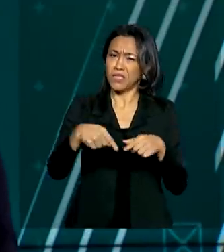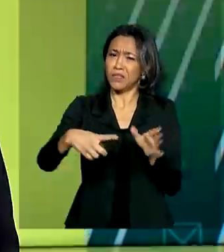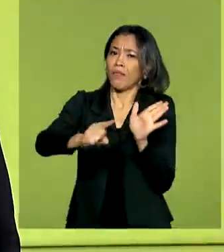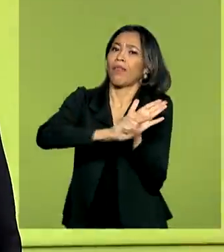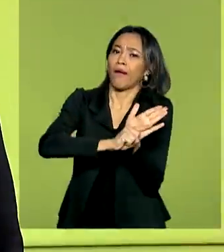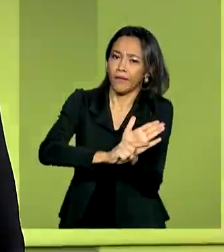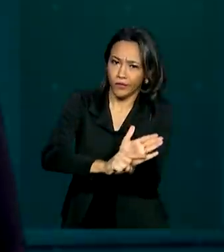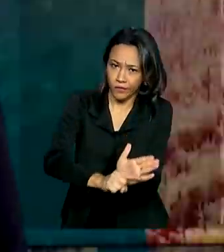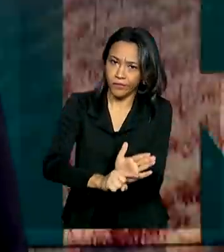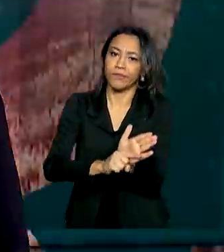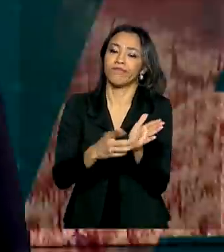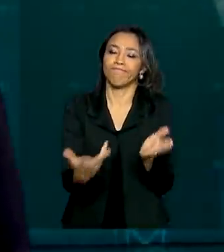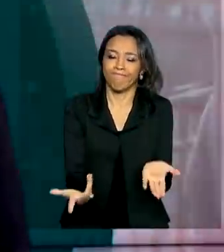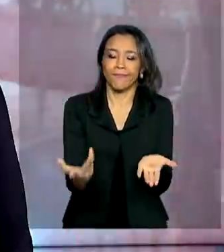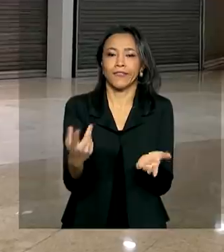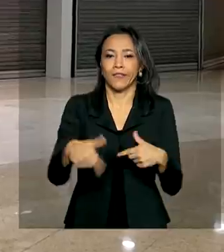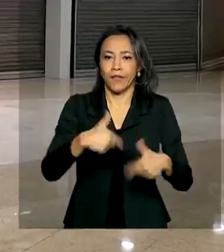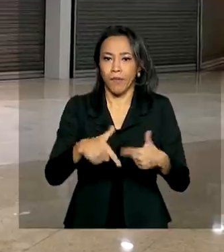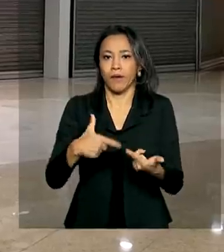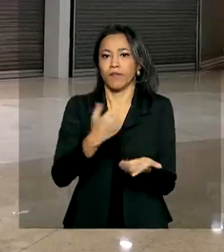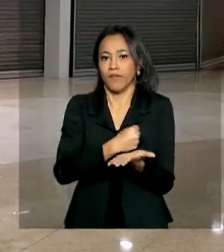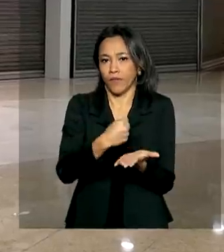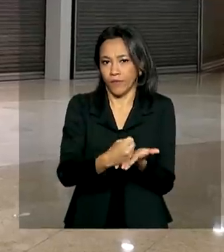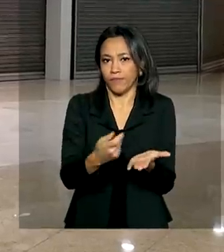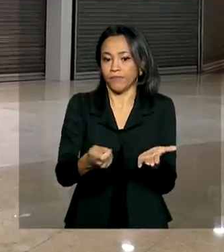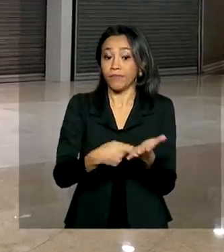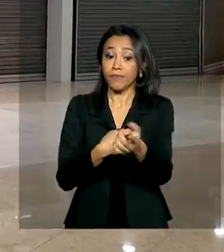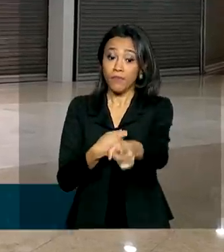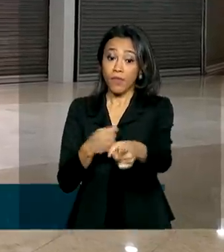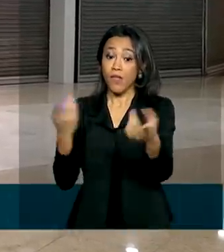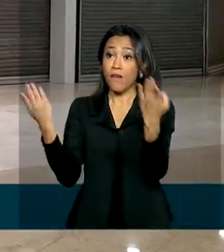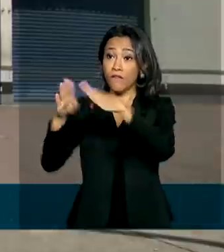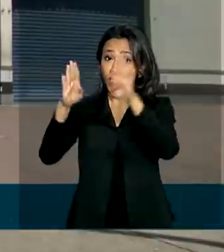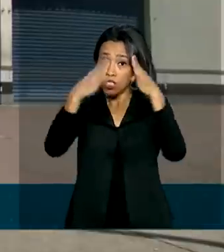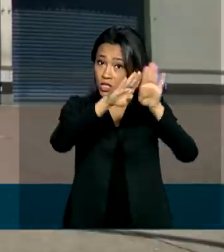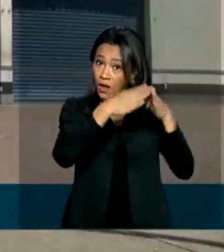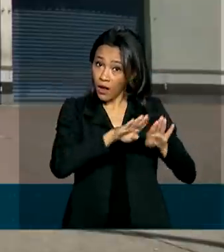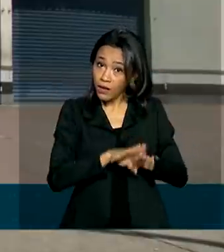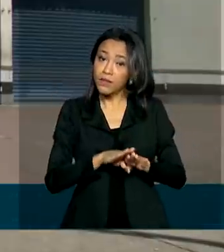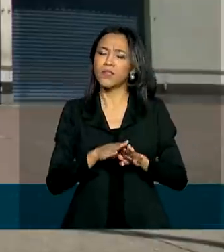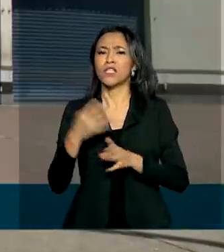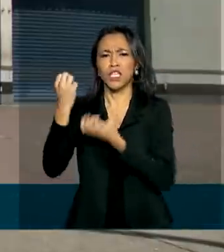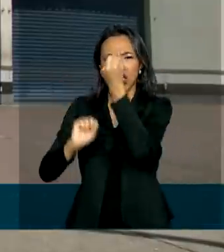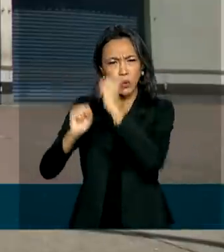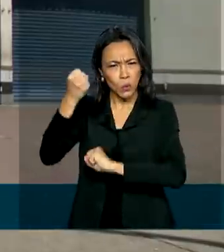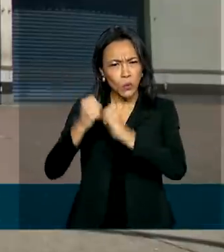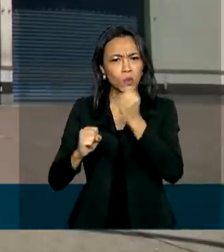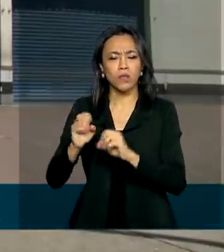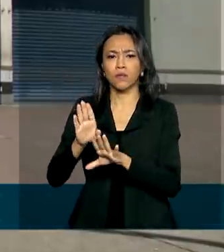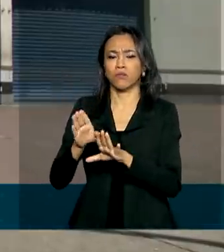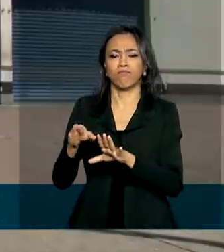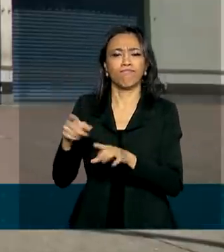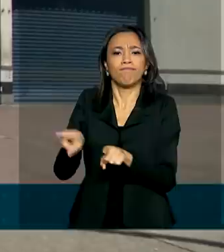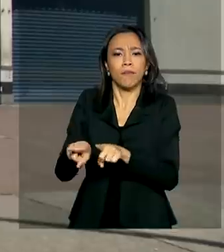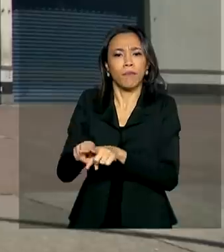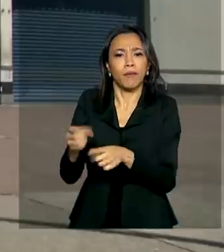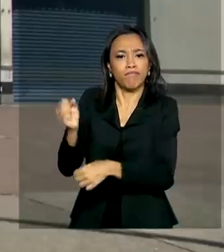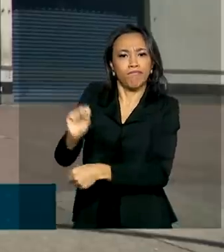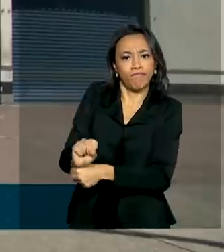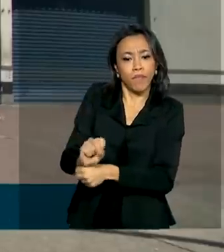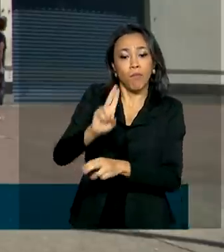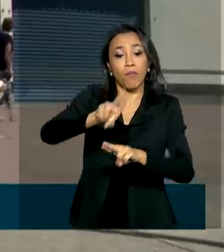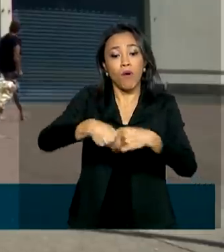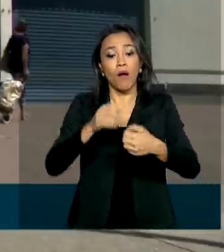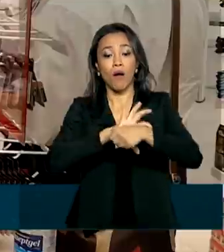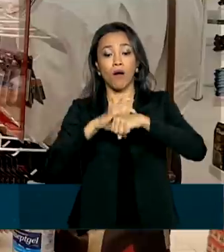de empregos formais. Com as portas das lojas fechadas e muitas indústrias sem funcionar por causa da pandemia de